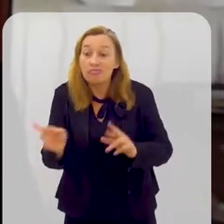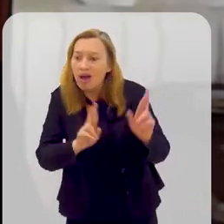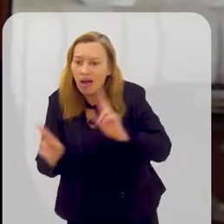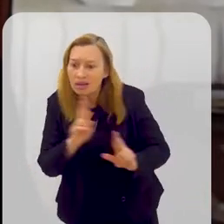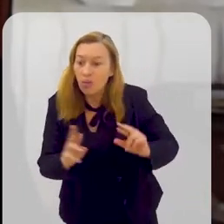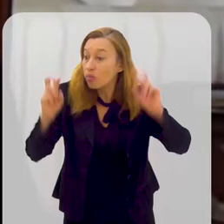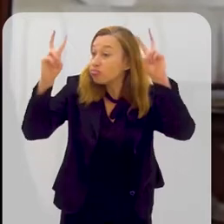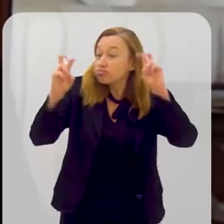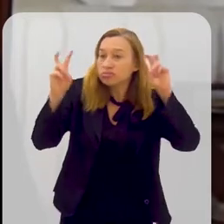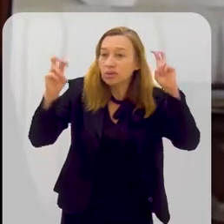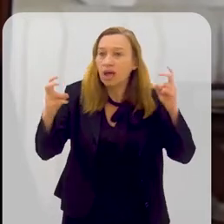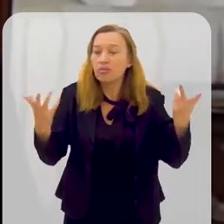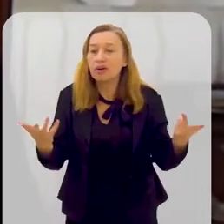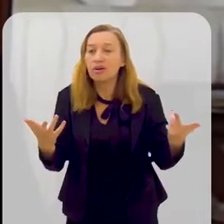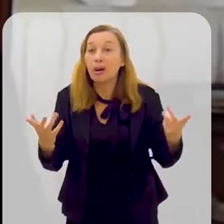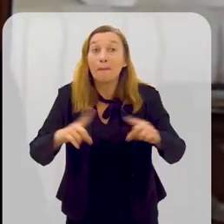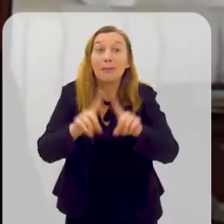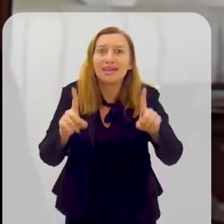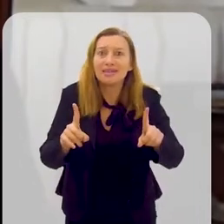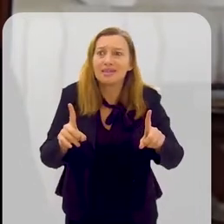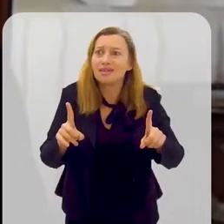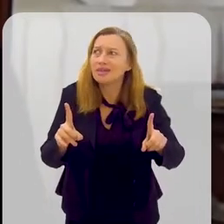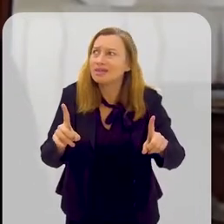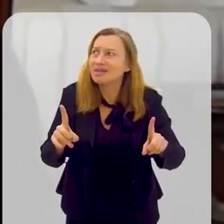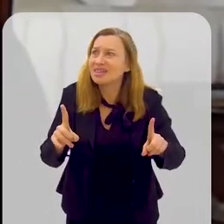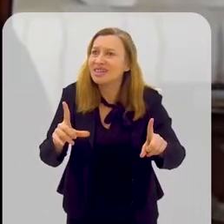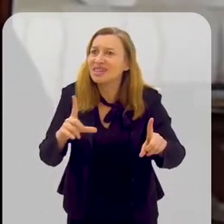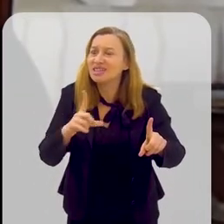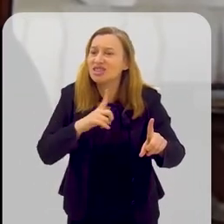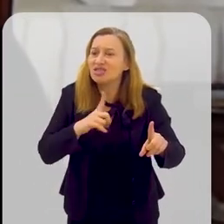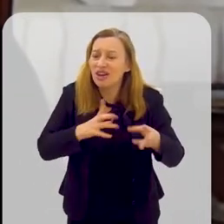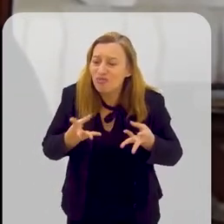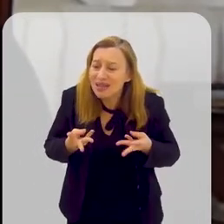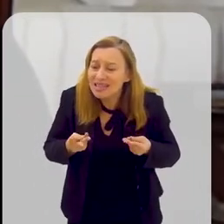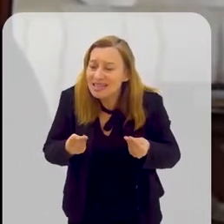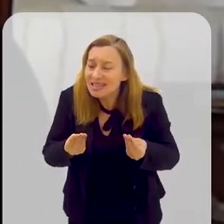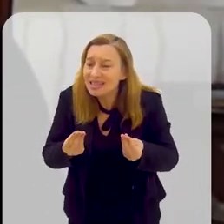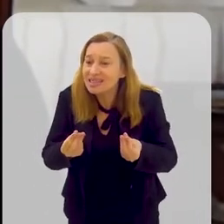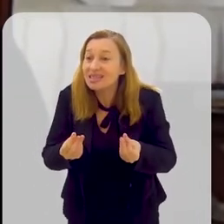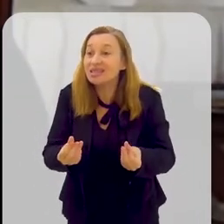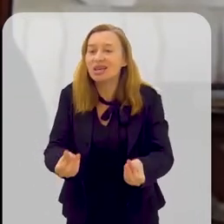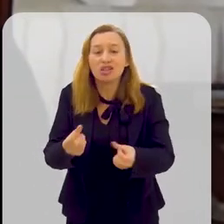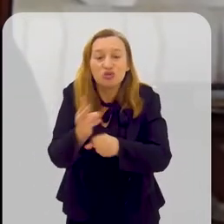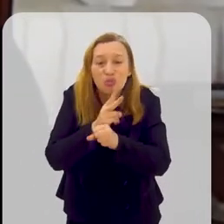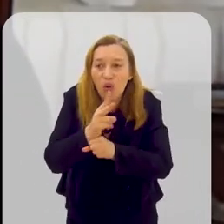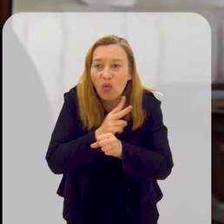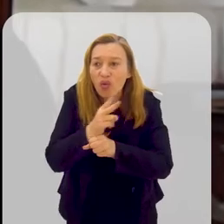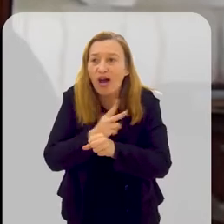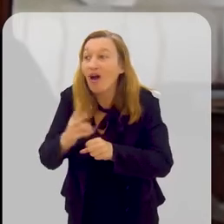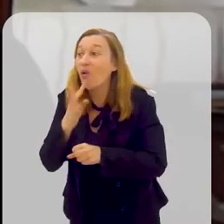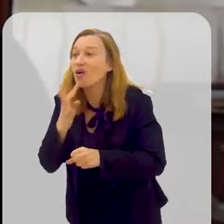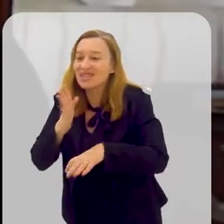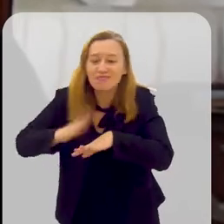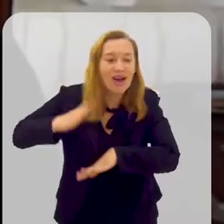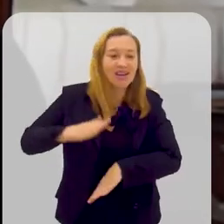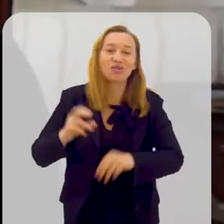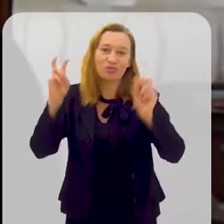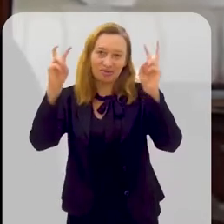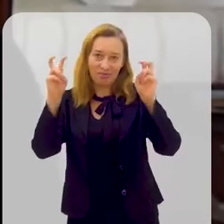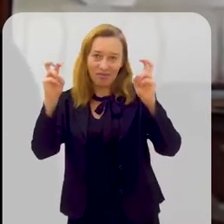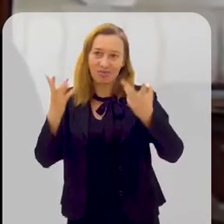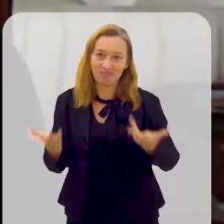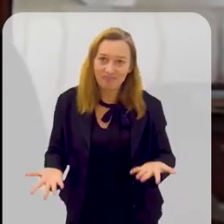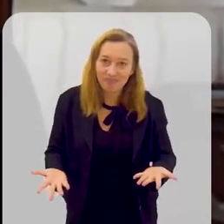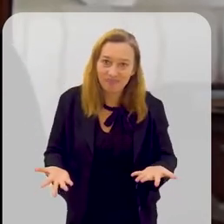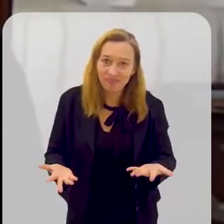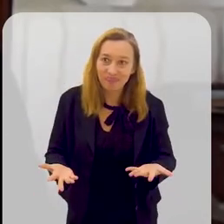de surpresa em relação àquele tema mas tiveram uma sensibilidade de buscar conhecer